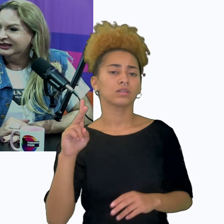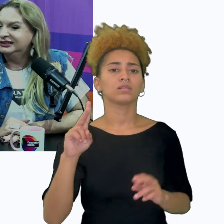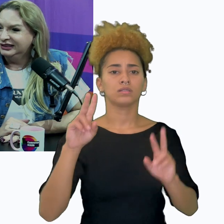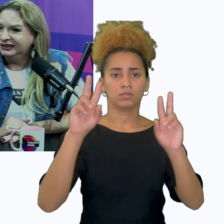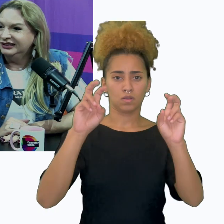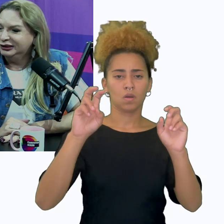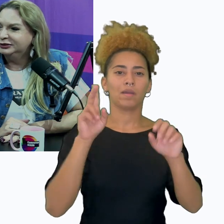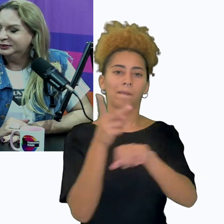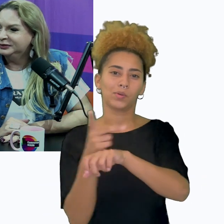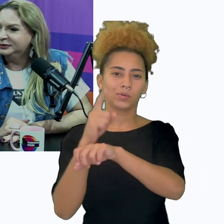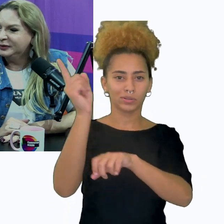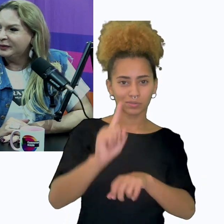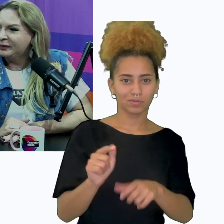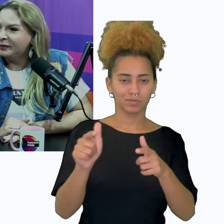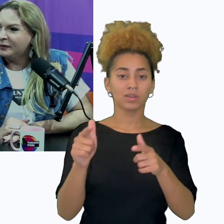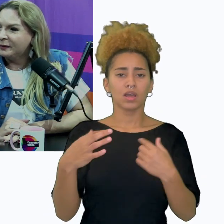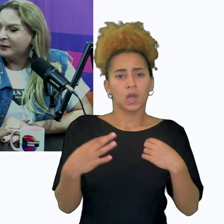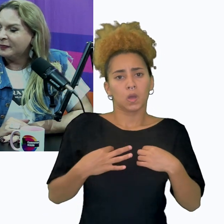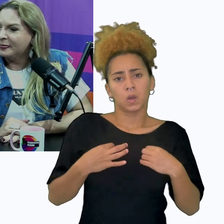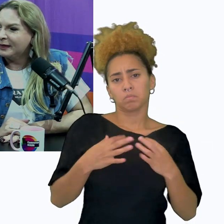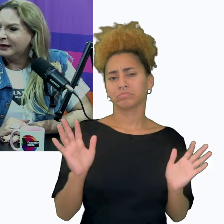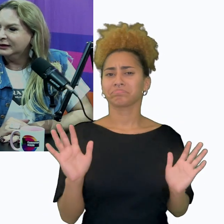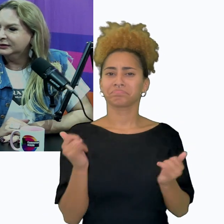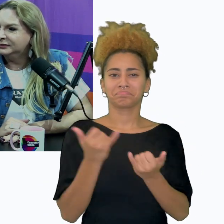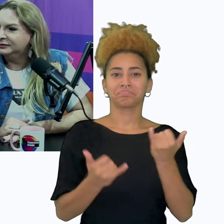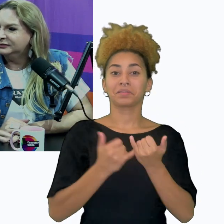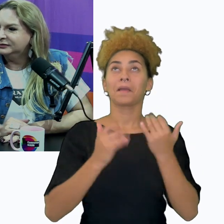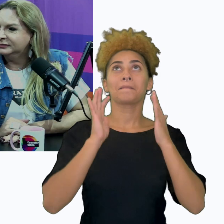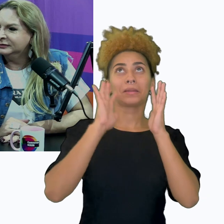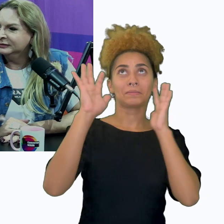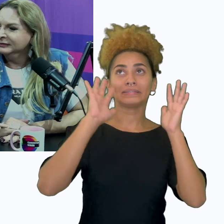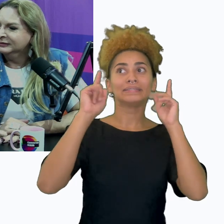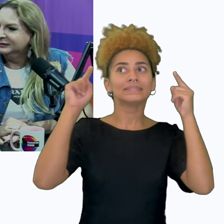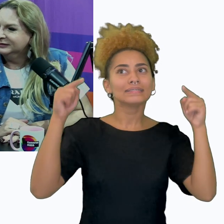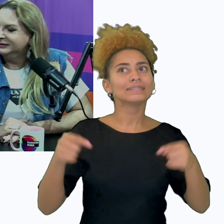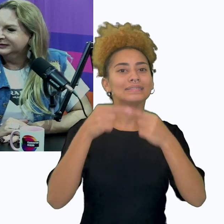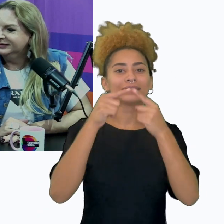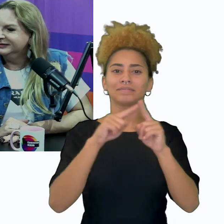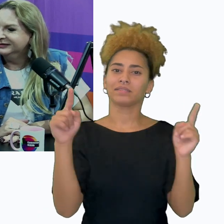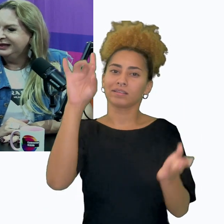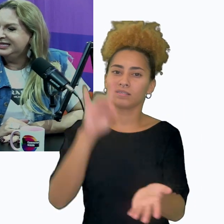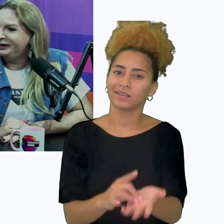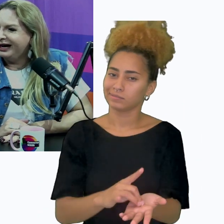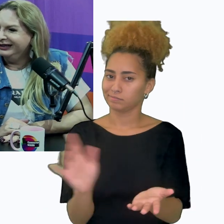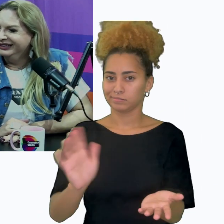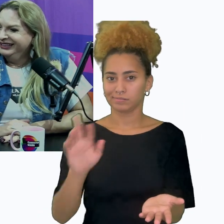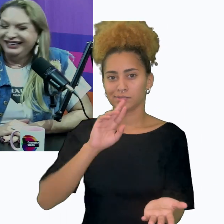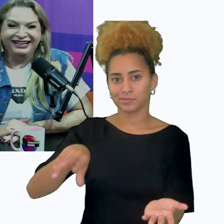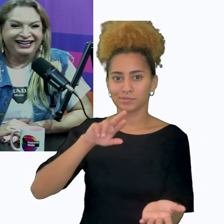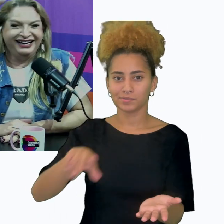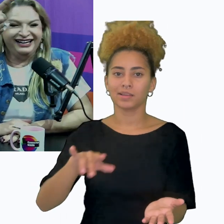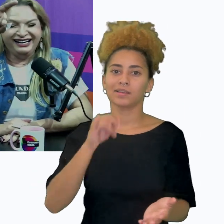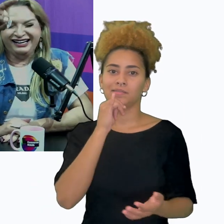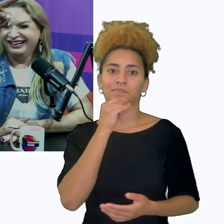Another Hero, a Cúpula do Trovão. E eu fiz uma roupa bem parecida. Parecida não, né? Na minha imaginação tava parecida. Era de surrão,